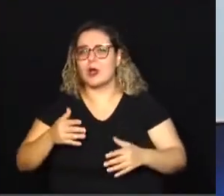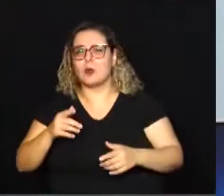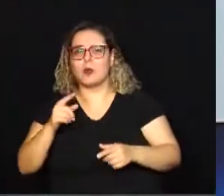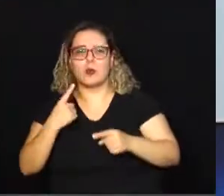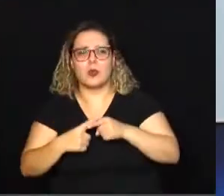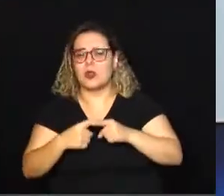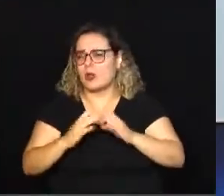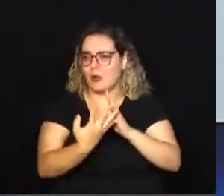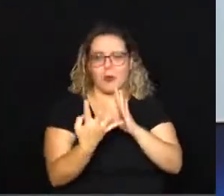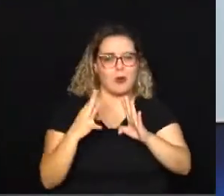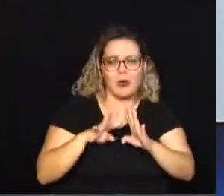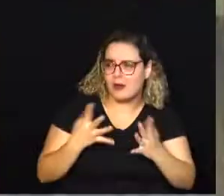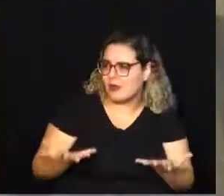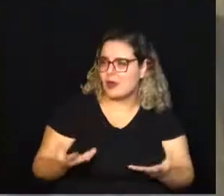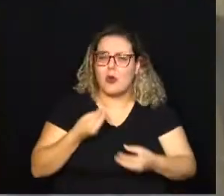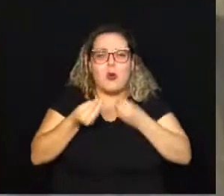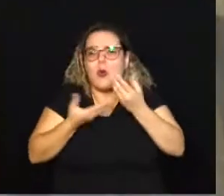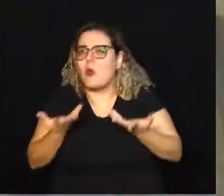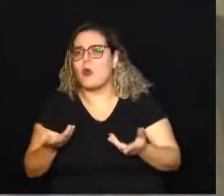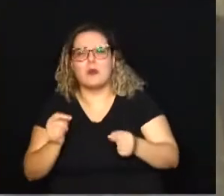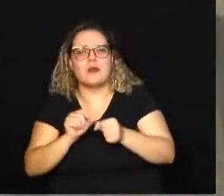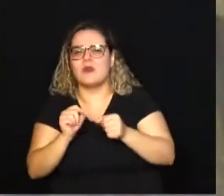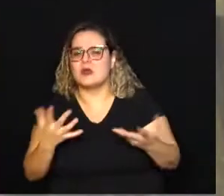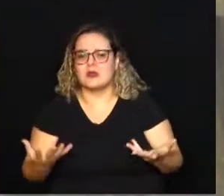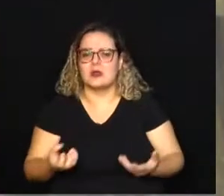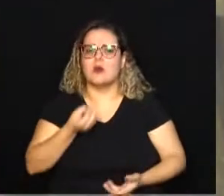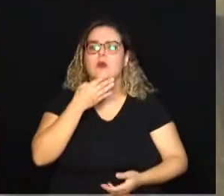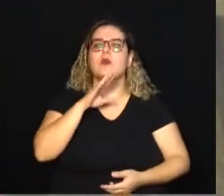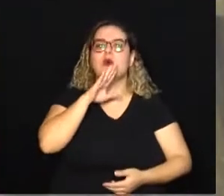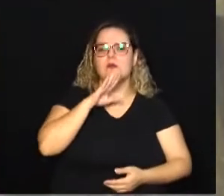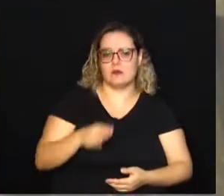preponderante. Seja bem-vinda e boa tarde ao Questão de Ordem.